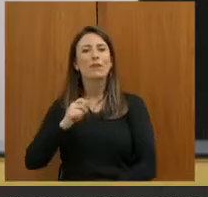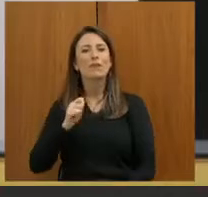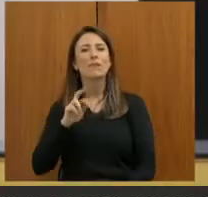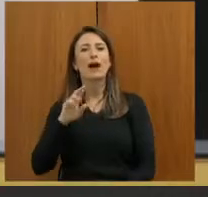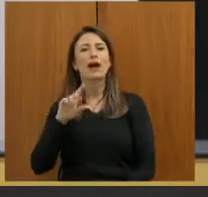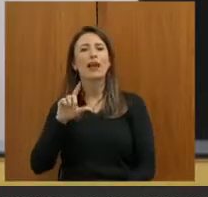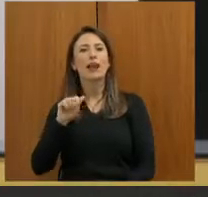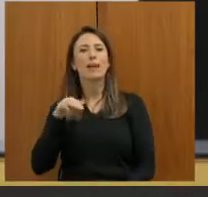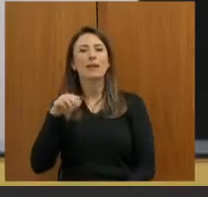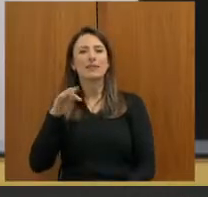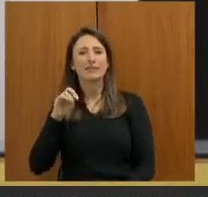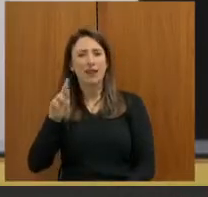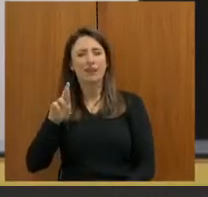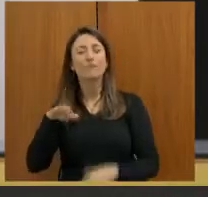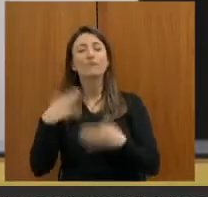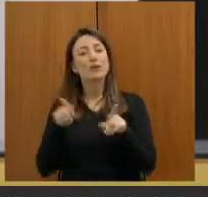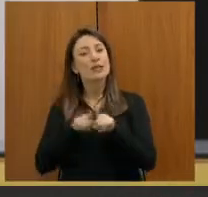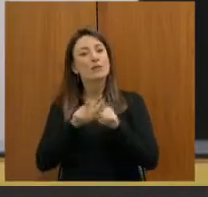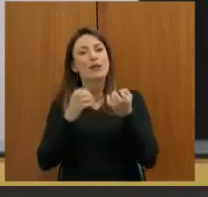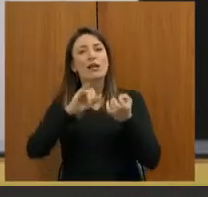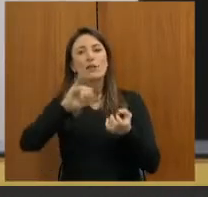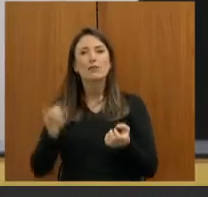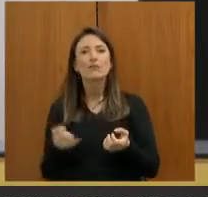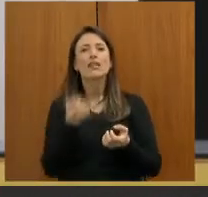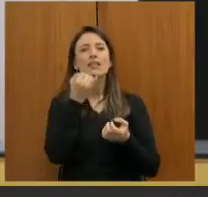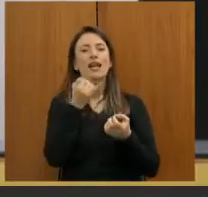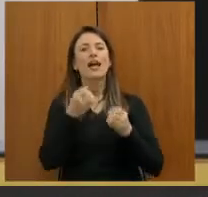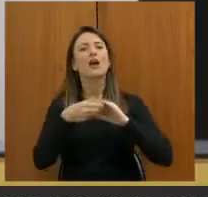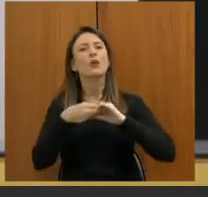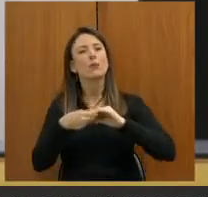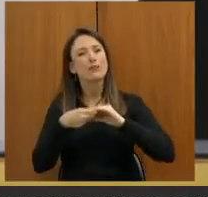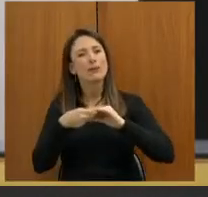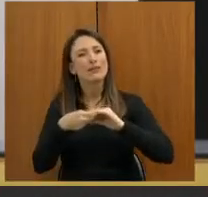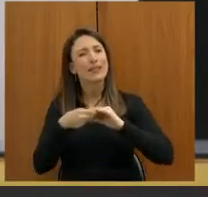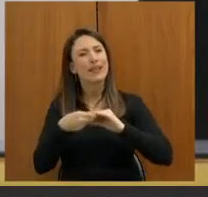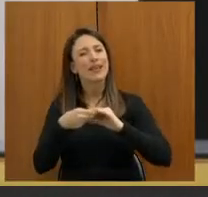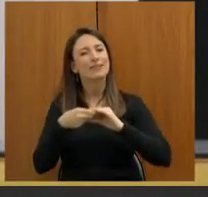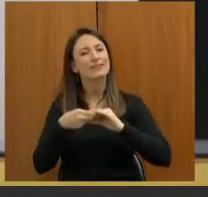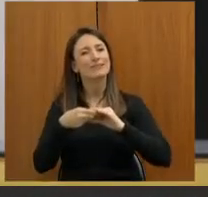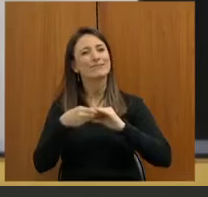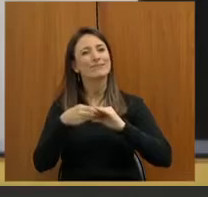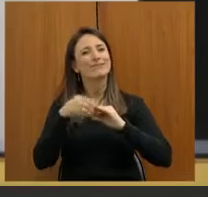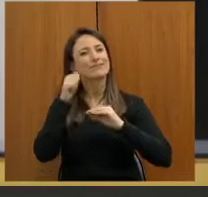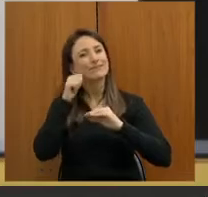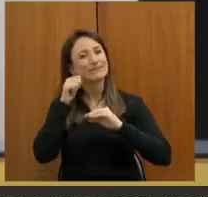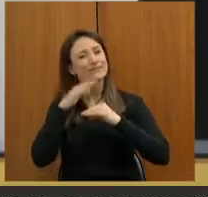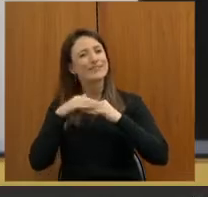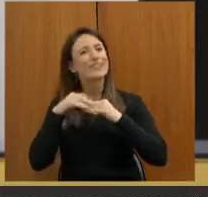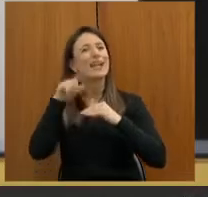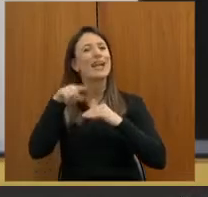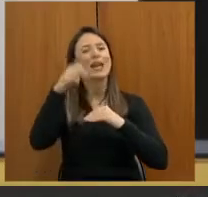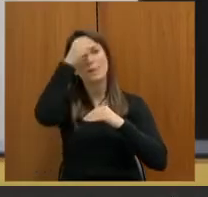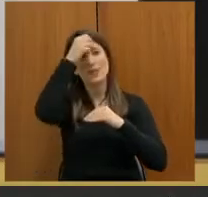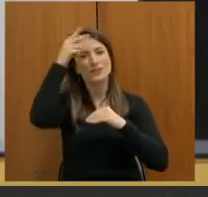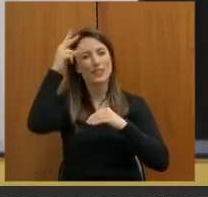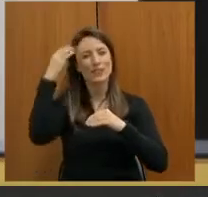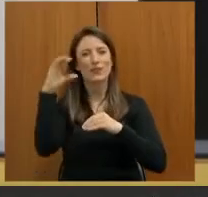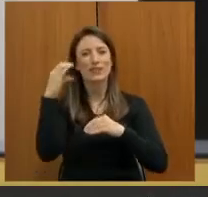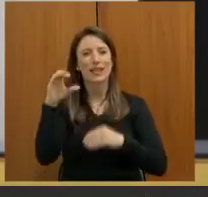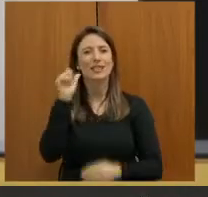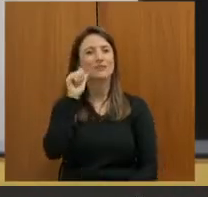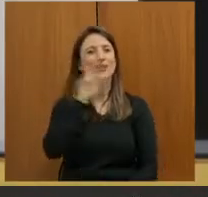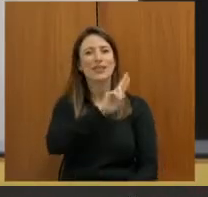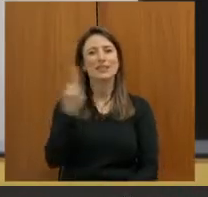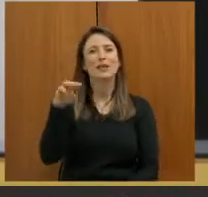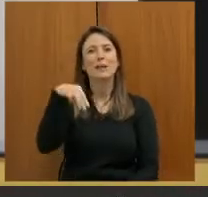é quero aproveitar também nessa oportunidade e cumprimentar a nossa querida Agora prefeita de Contagem Marília Campos